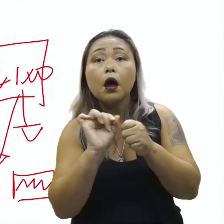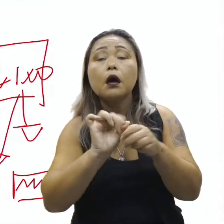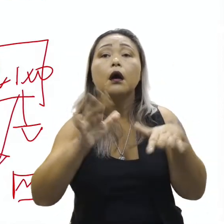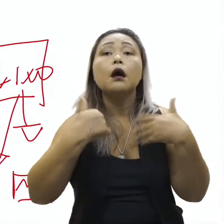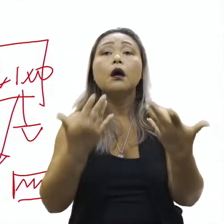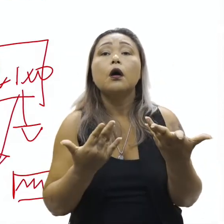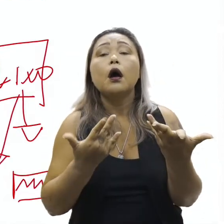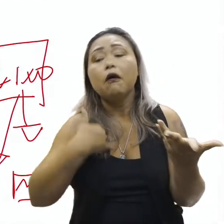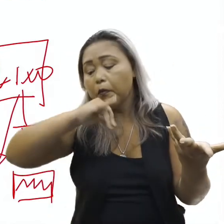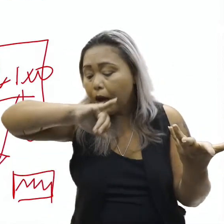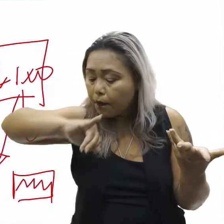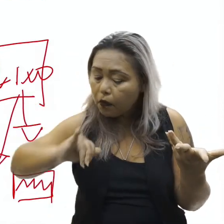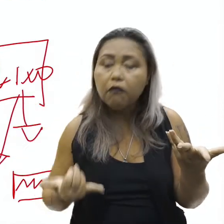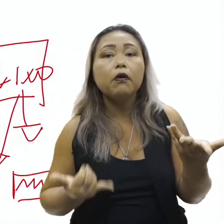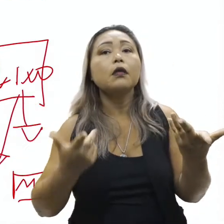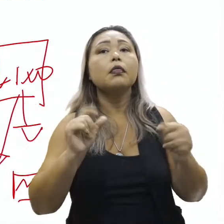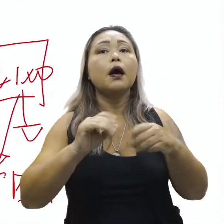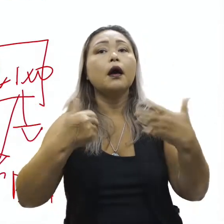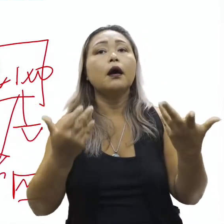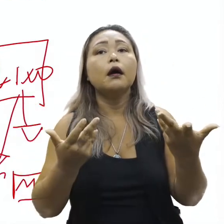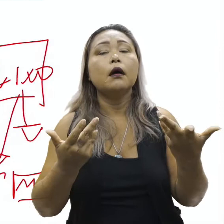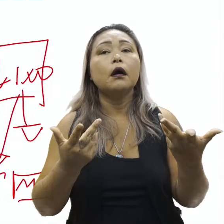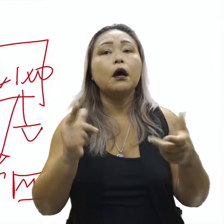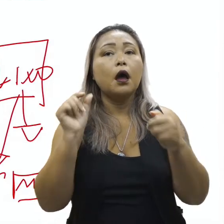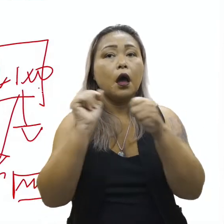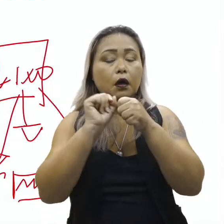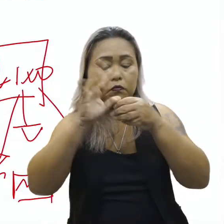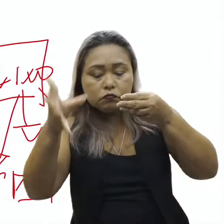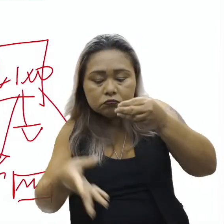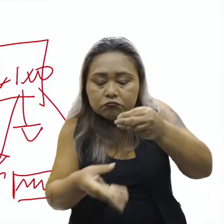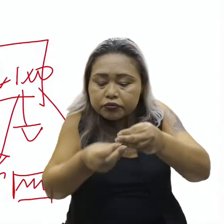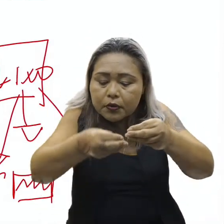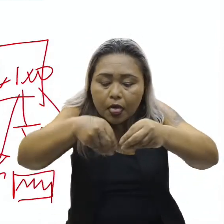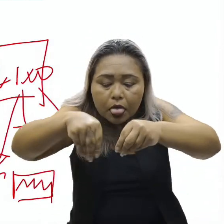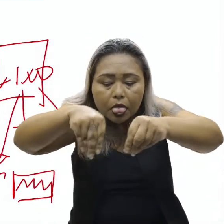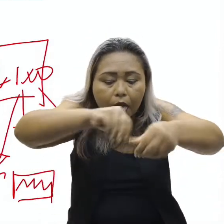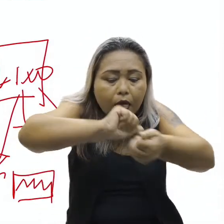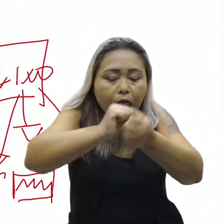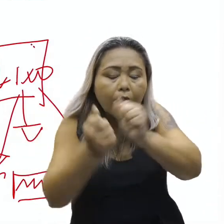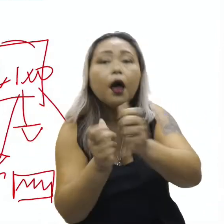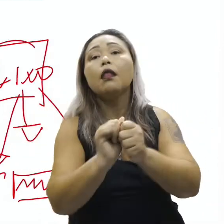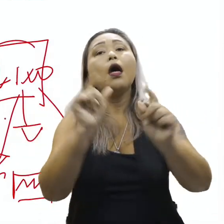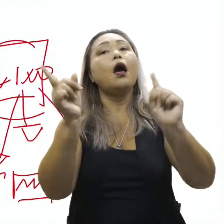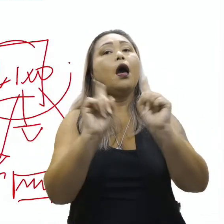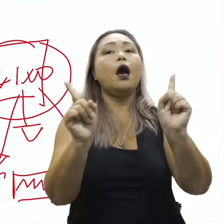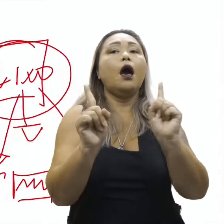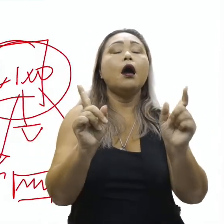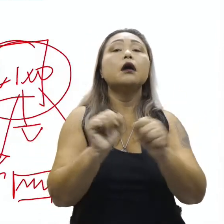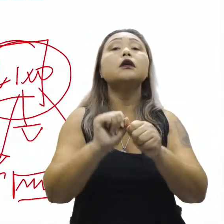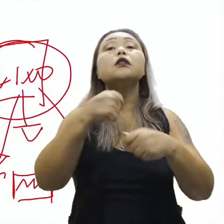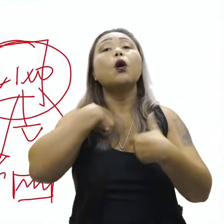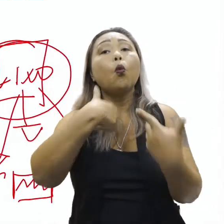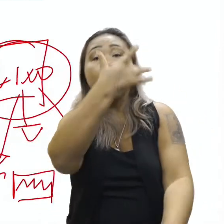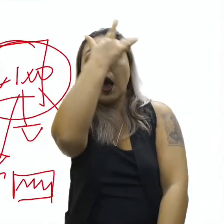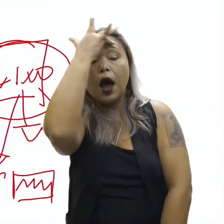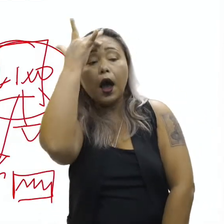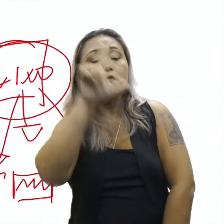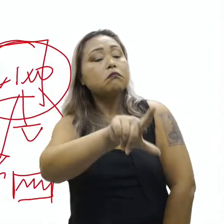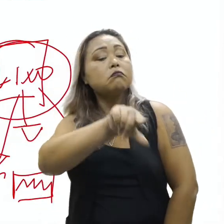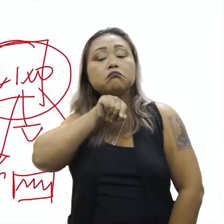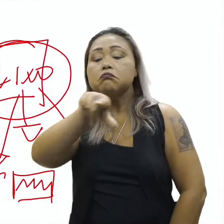aproveitá-lo fazendo compostagem. Não, vamos fazer isso aqui. Então, as pessoas tinham o direito de decidir sobre o